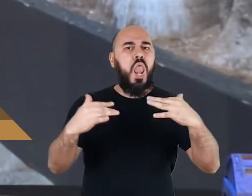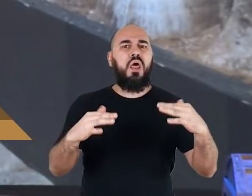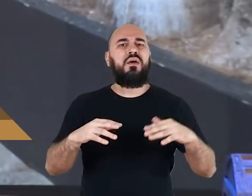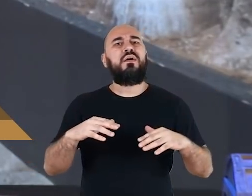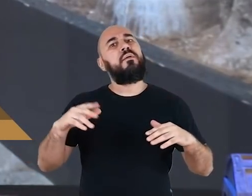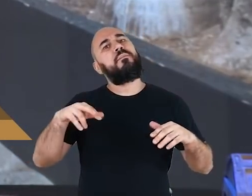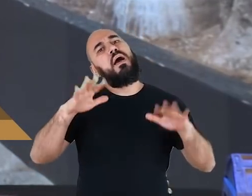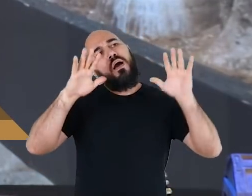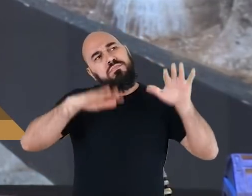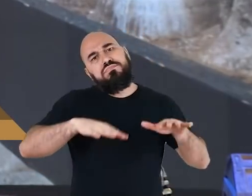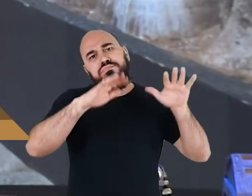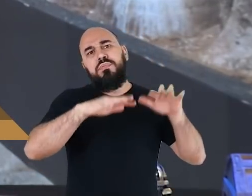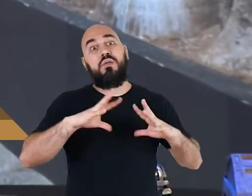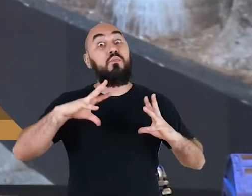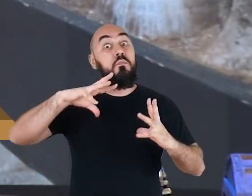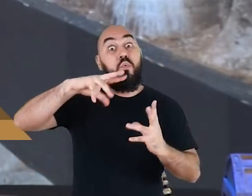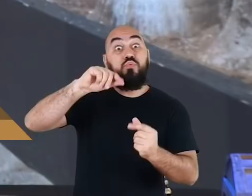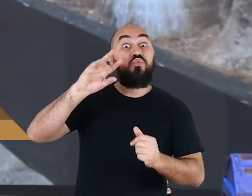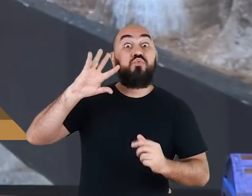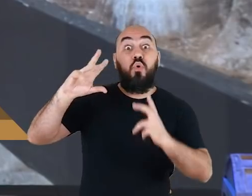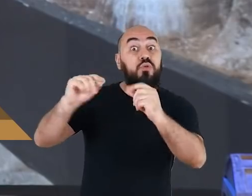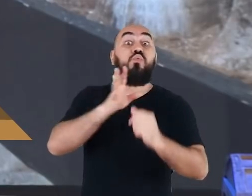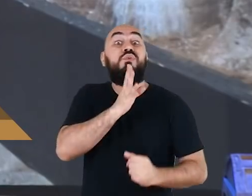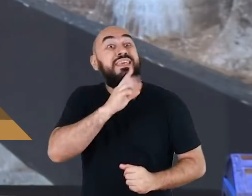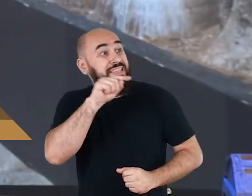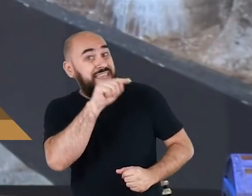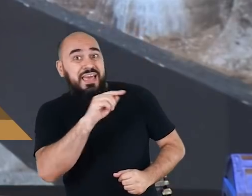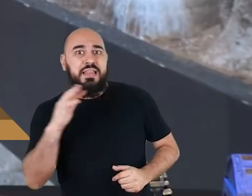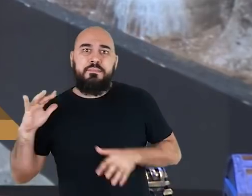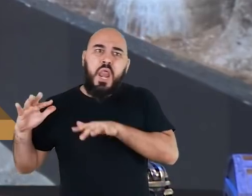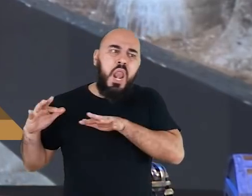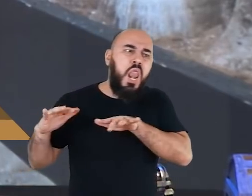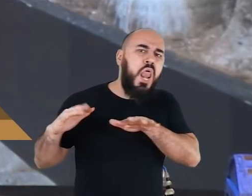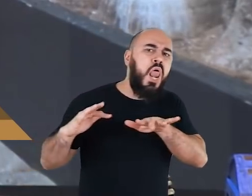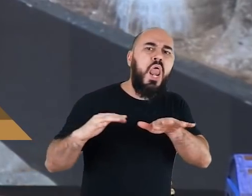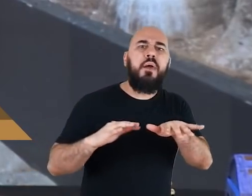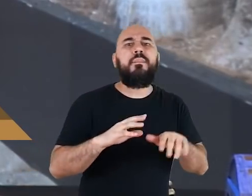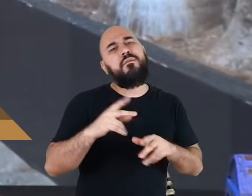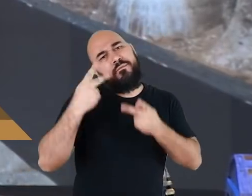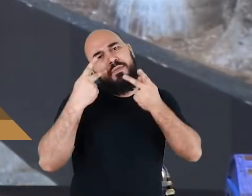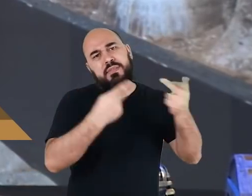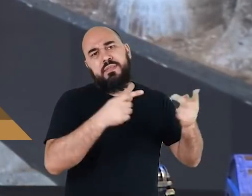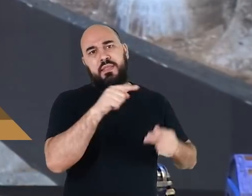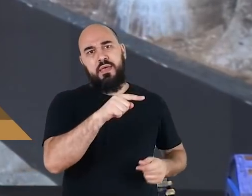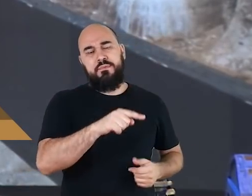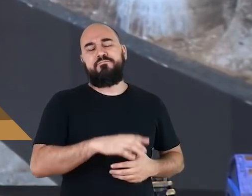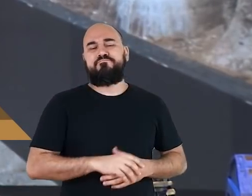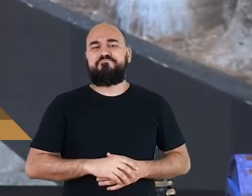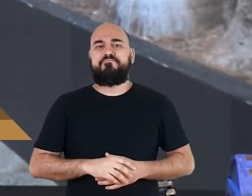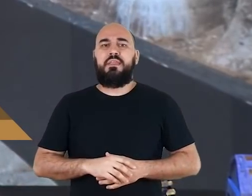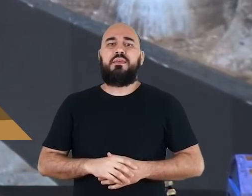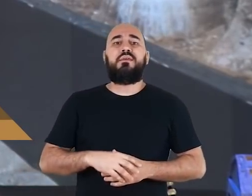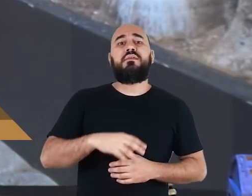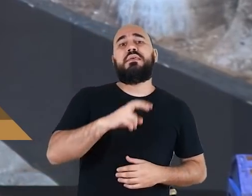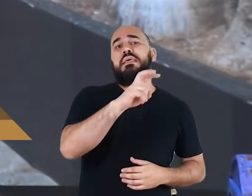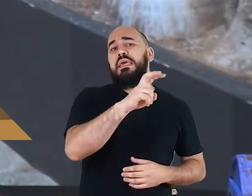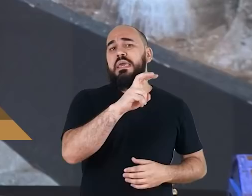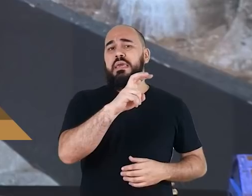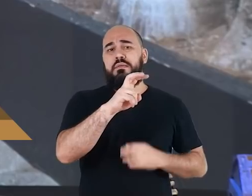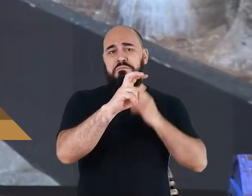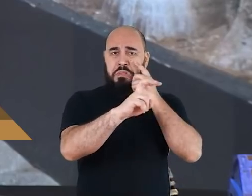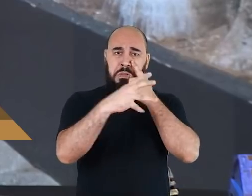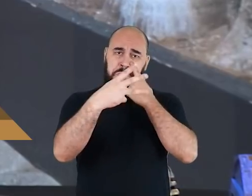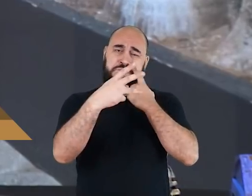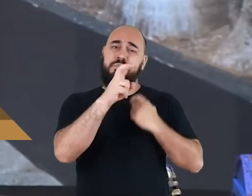divindade que vinham do mundo inteiro para visitar o seu santuário. Em 356 a.C., por um ato